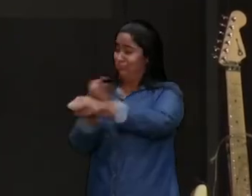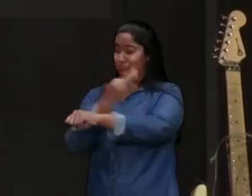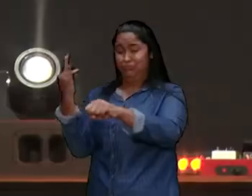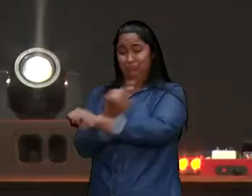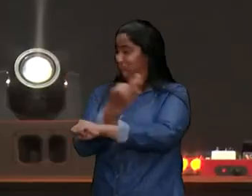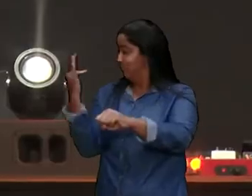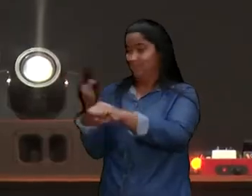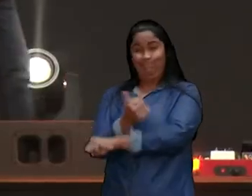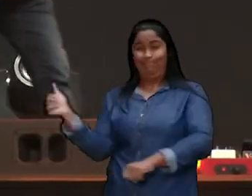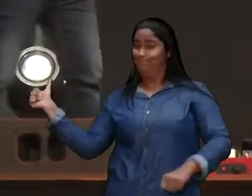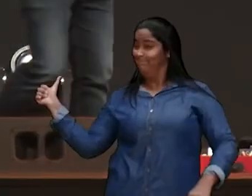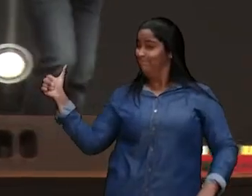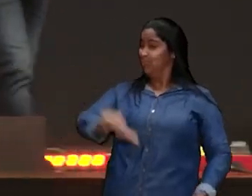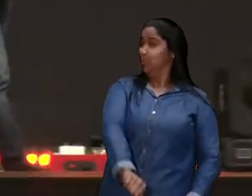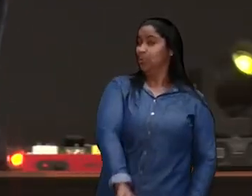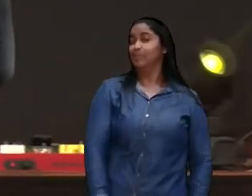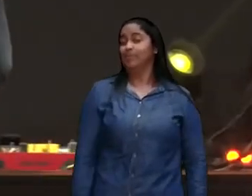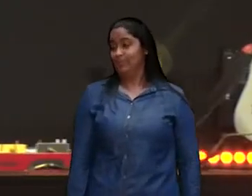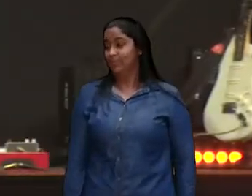tu não já tem duas